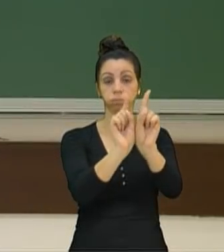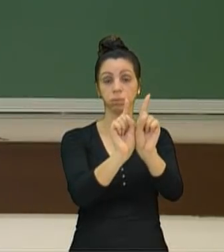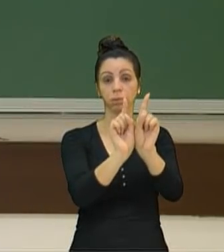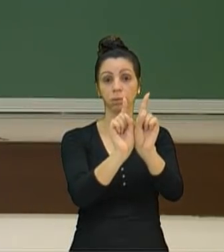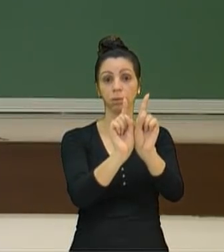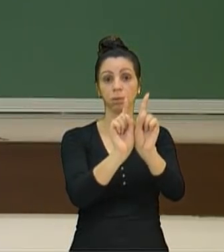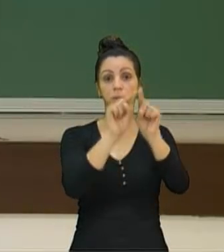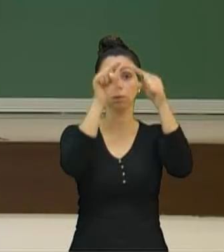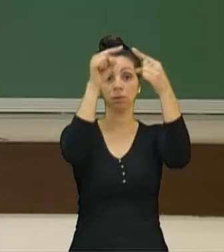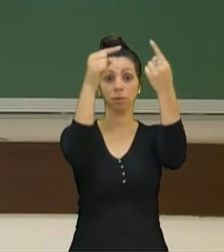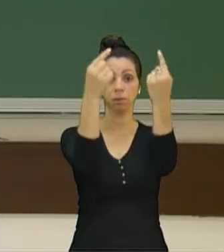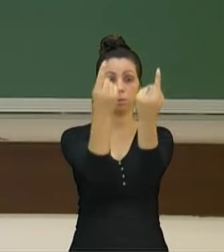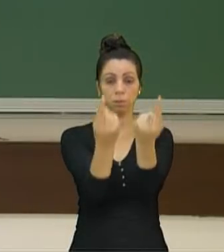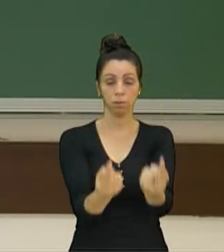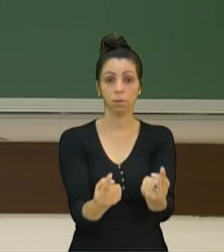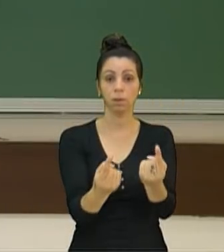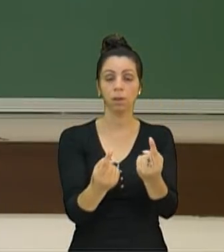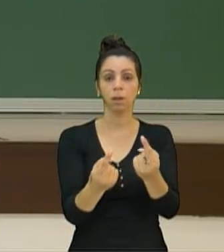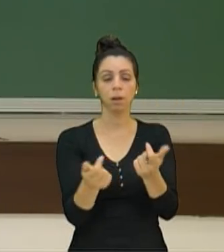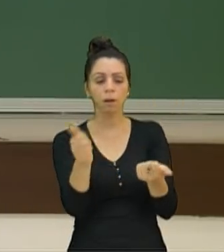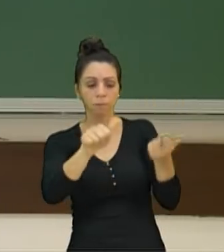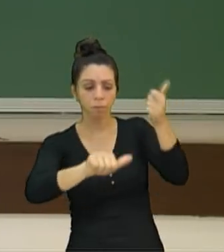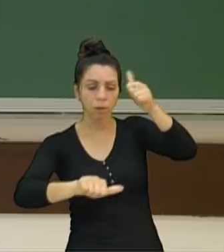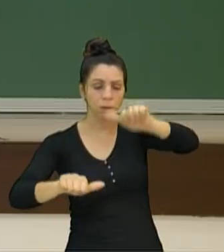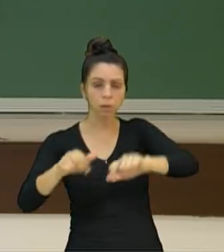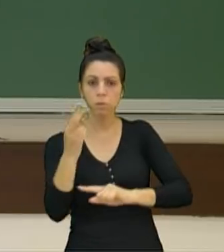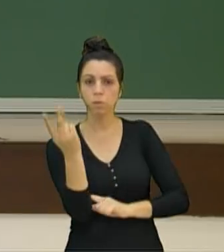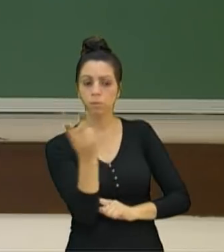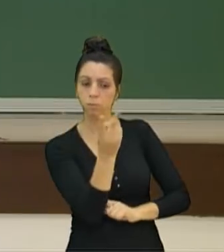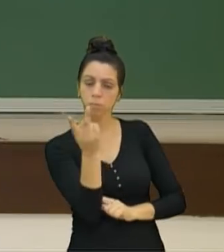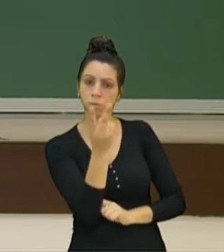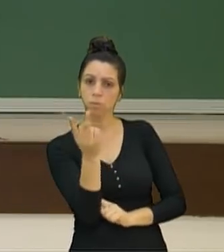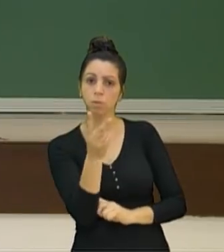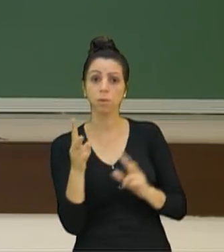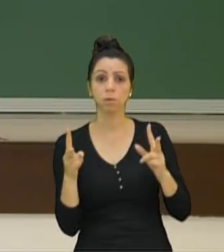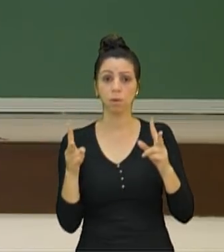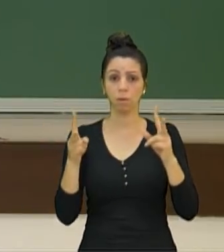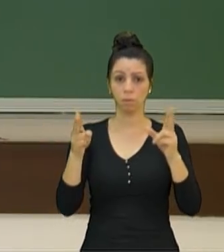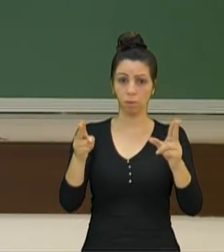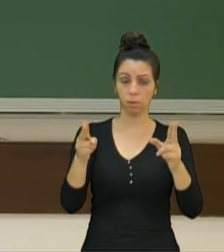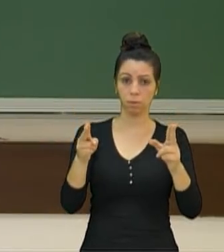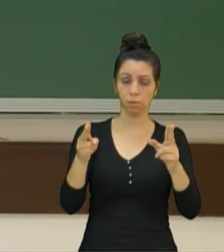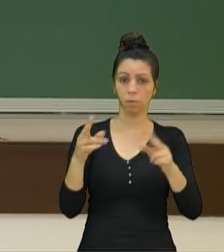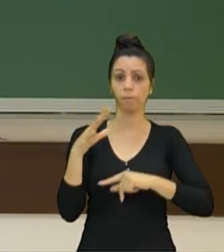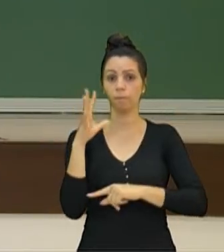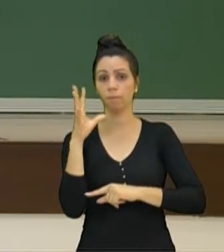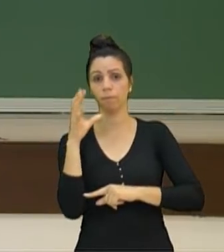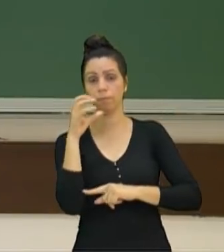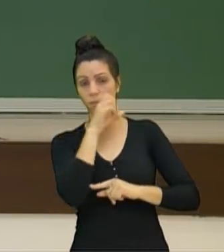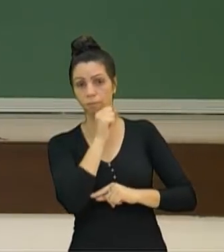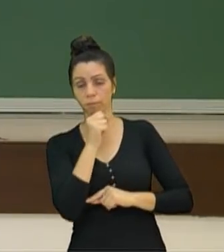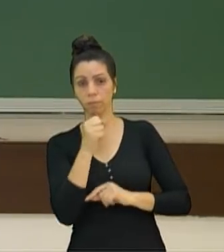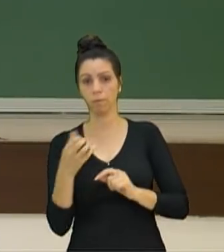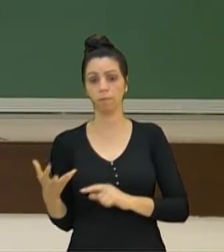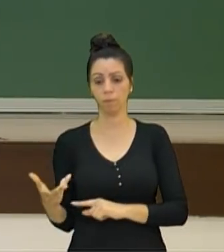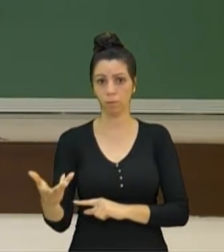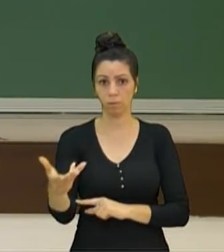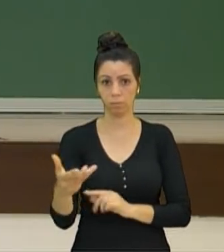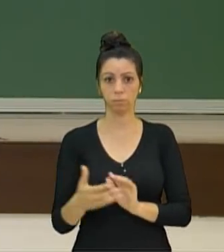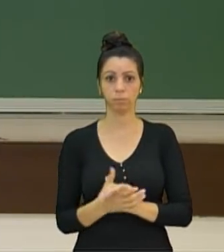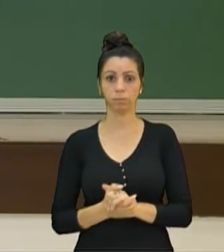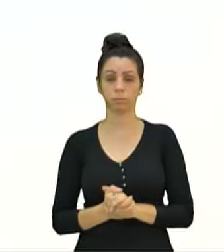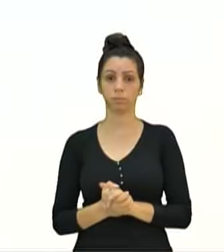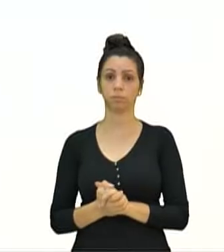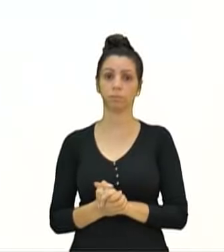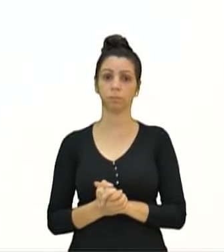está sincronizado, ou seja, se os dois estão fazendo na mesma velocidade. Se vocês olharem